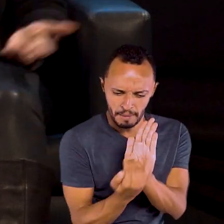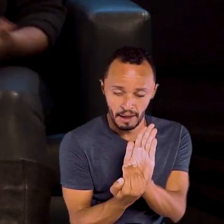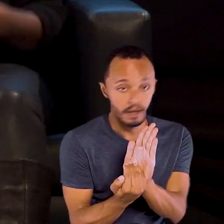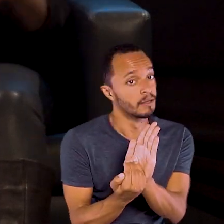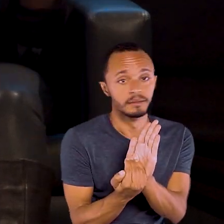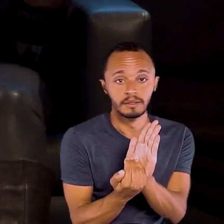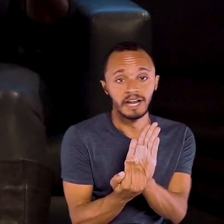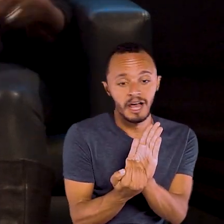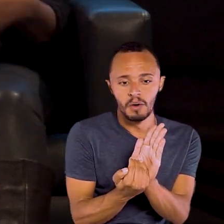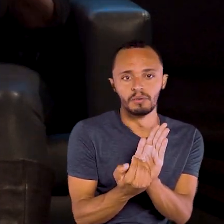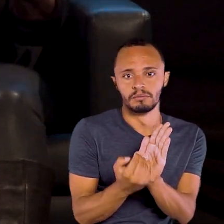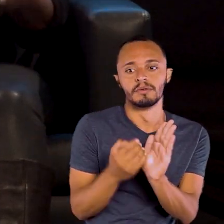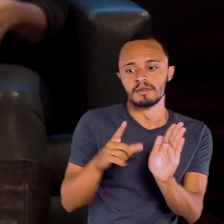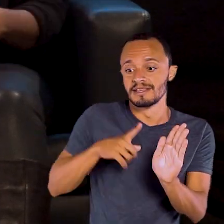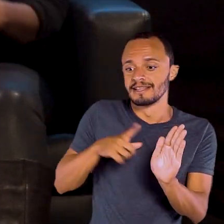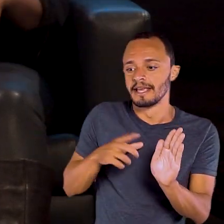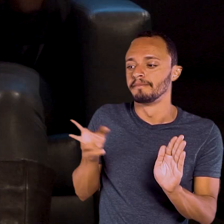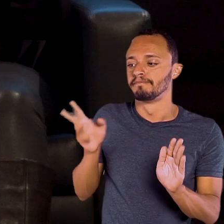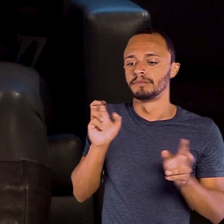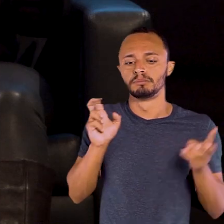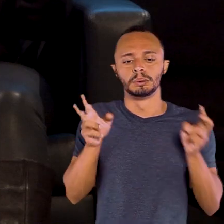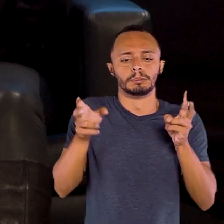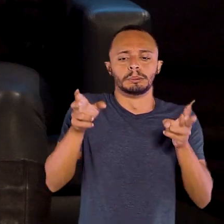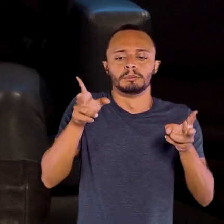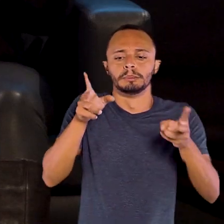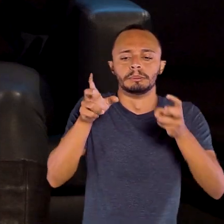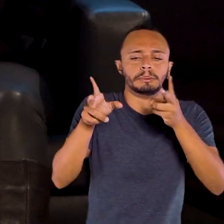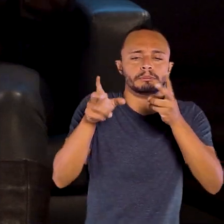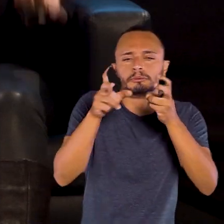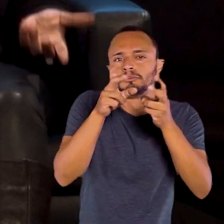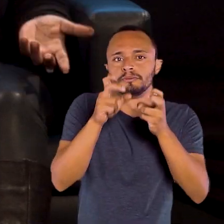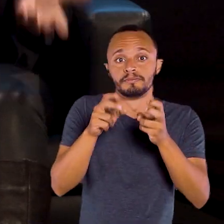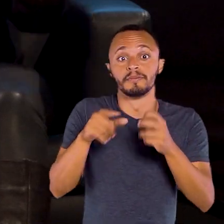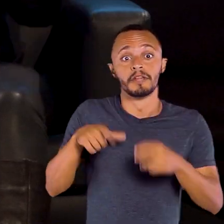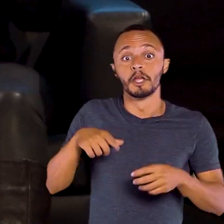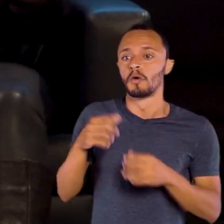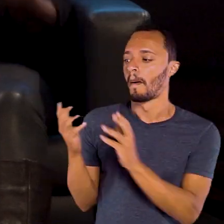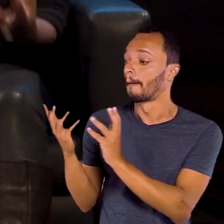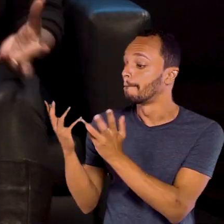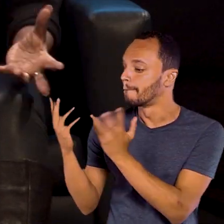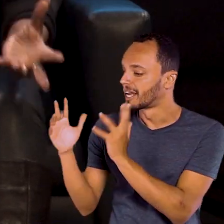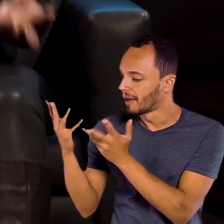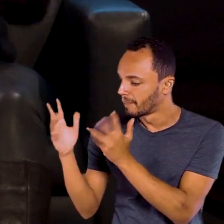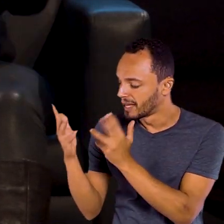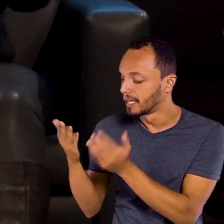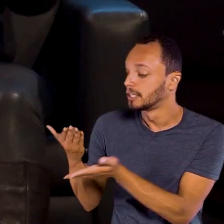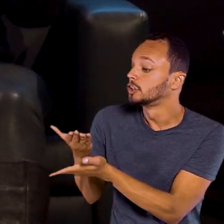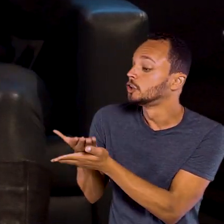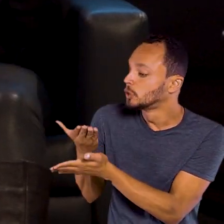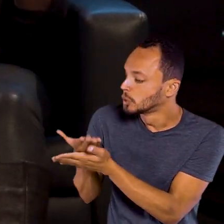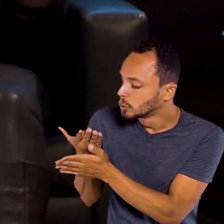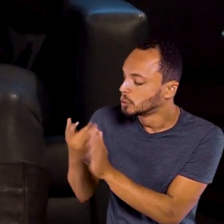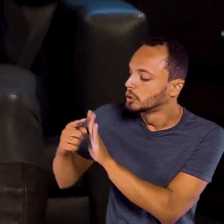dessas pesquisadoras, dessas pessoas que se debruçam na história, para trazer, né, para tirar daquela bruma